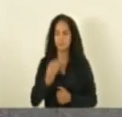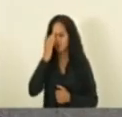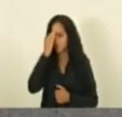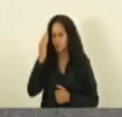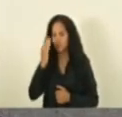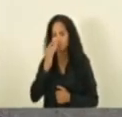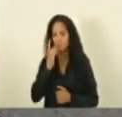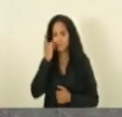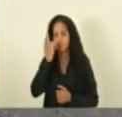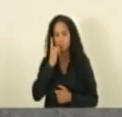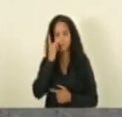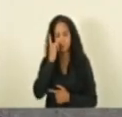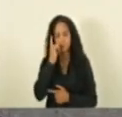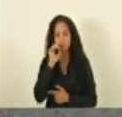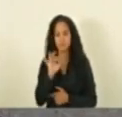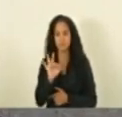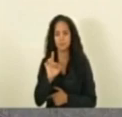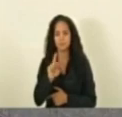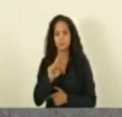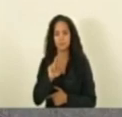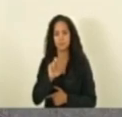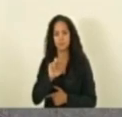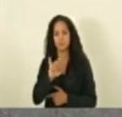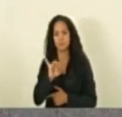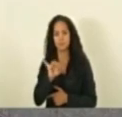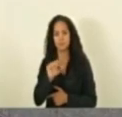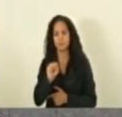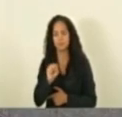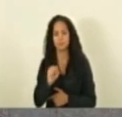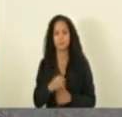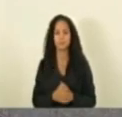Obrigado, deputado Freitas.